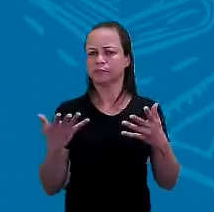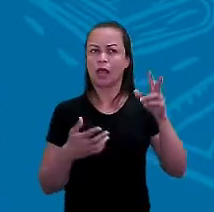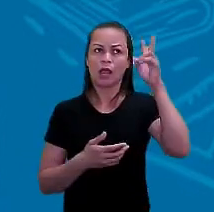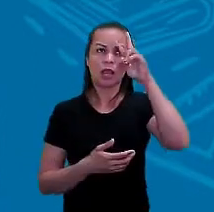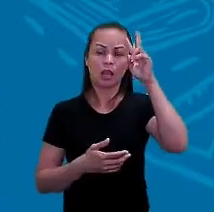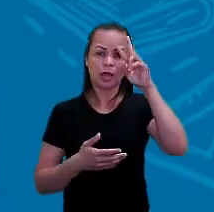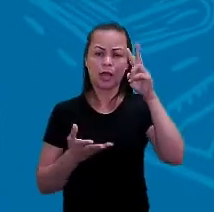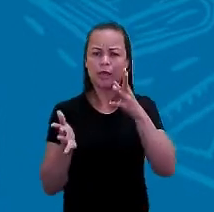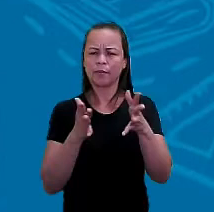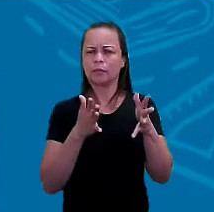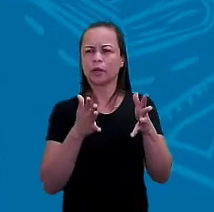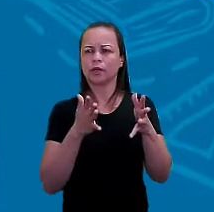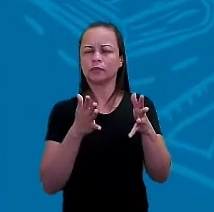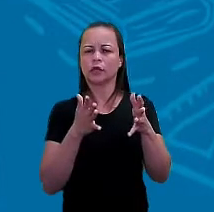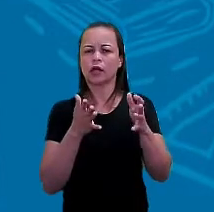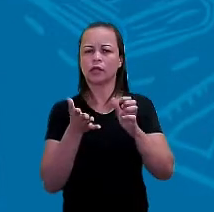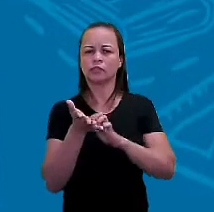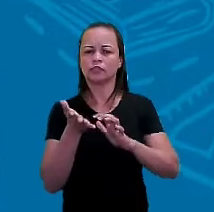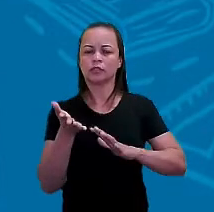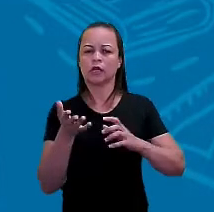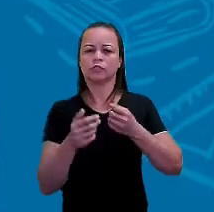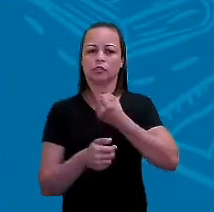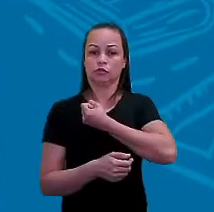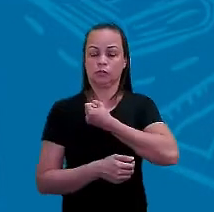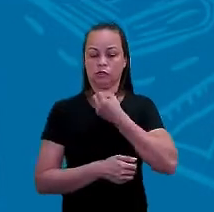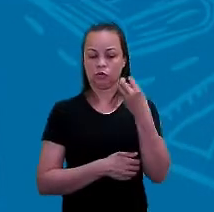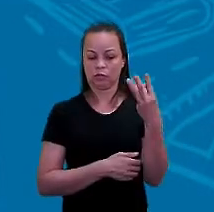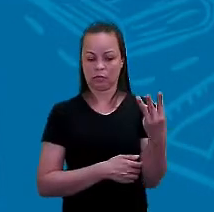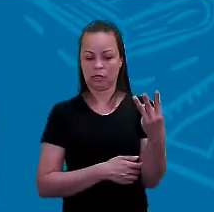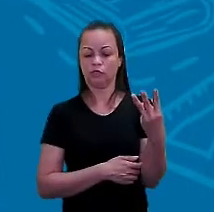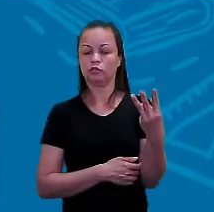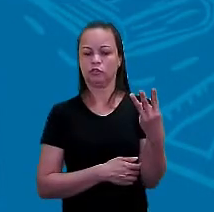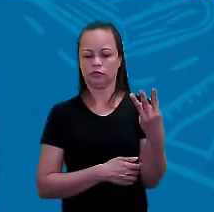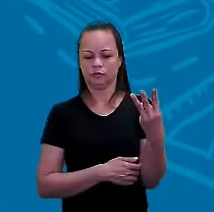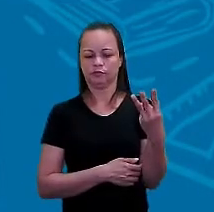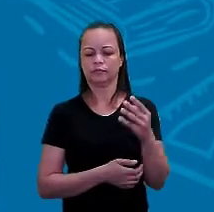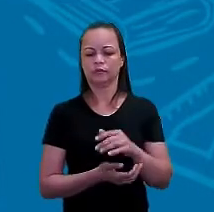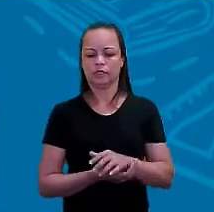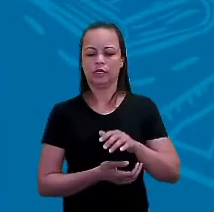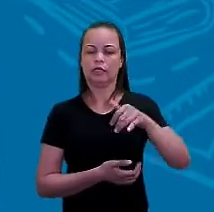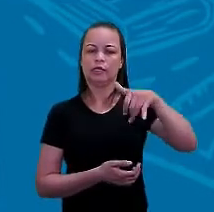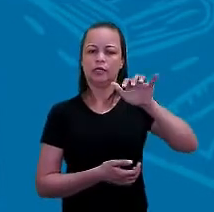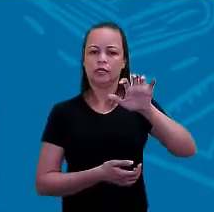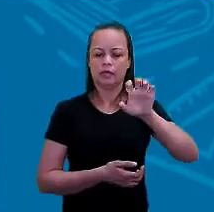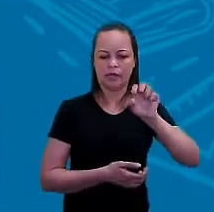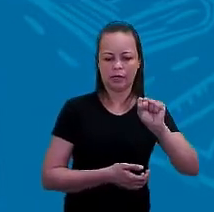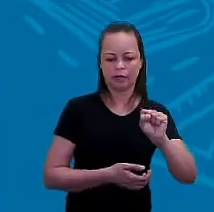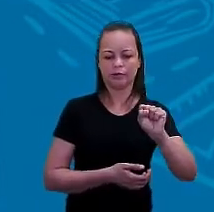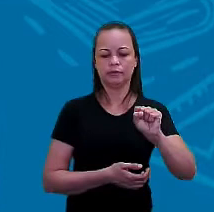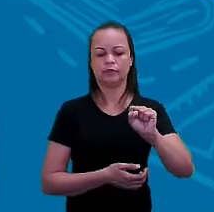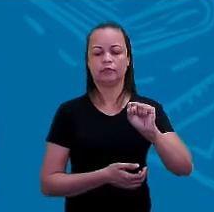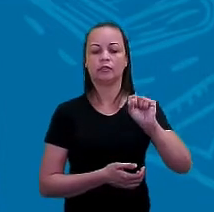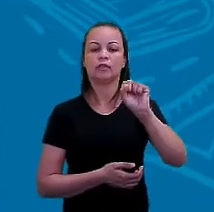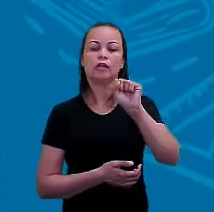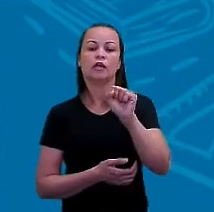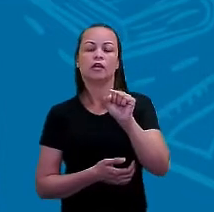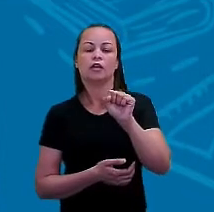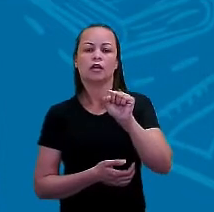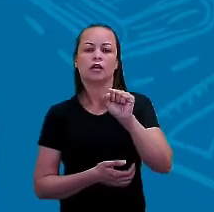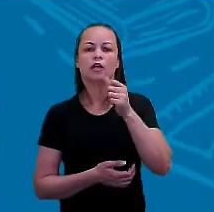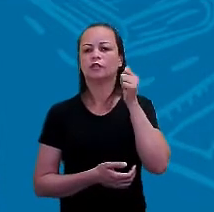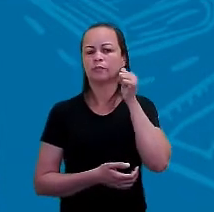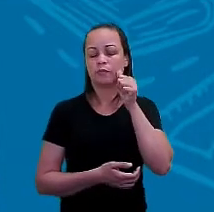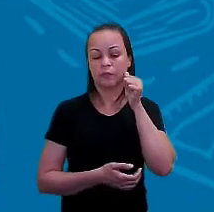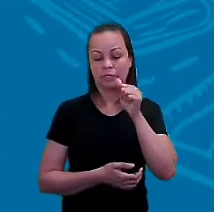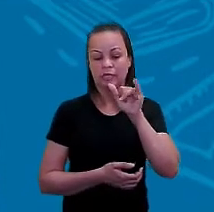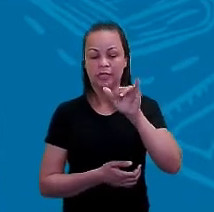de número 3? Veja aí, ó. Yes, she is. A mesma que lá. Lá era com am, lembra? Que lá tinha